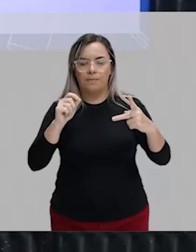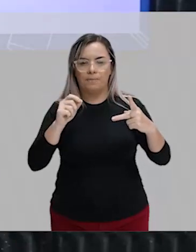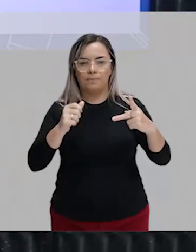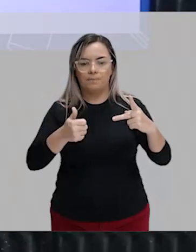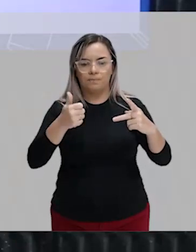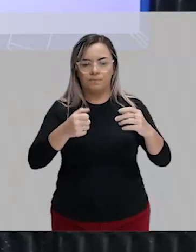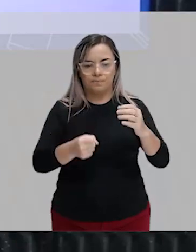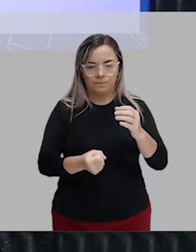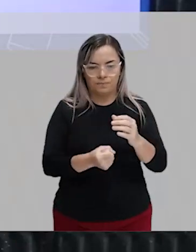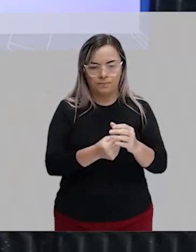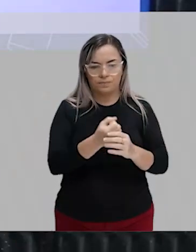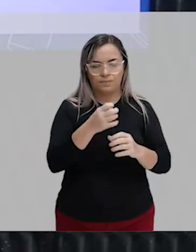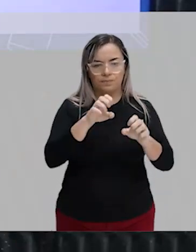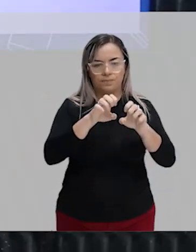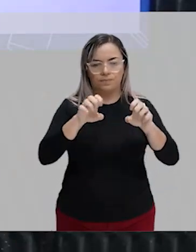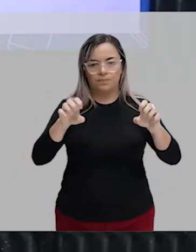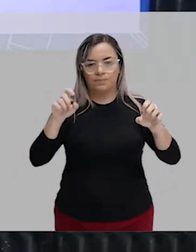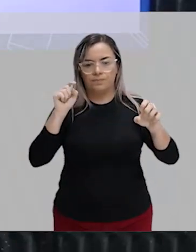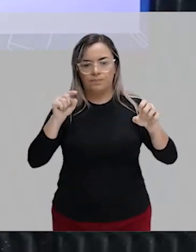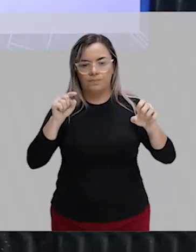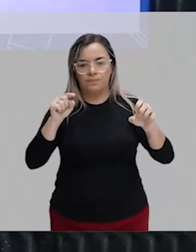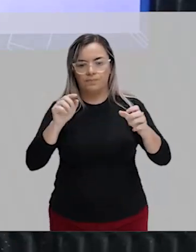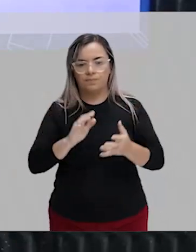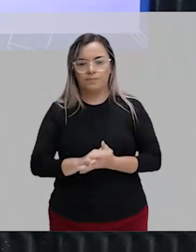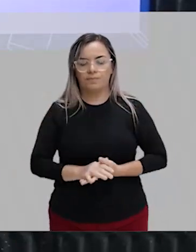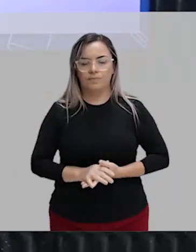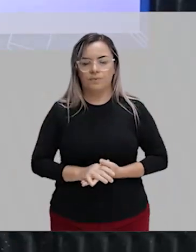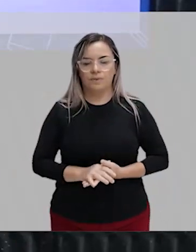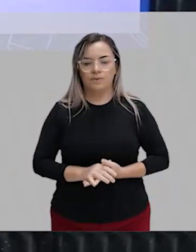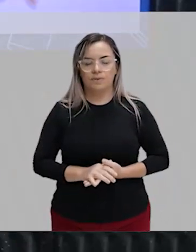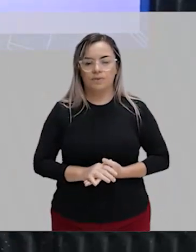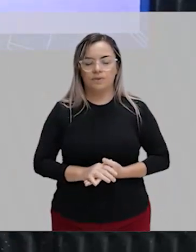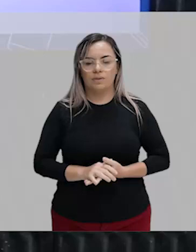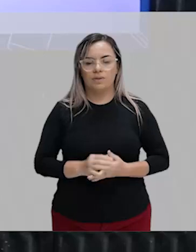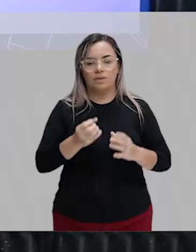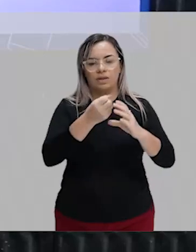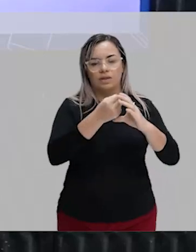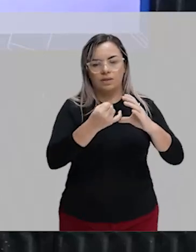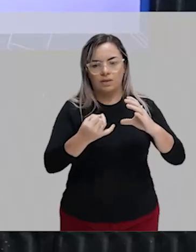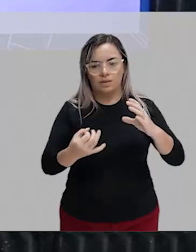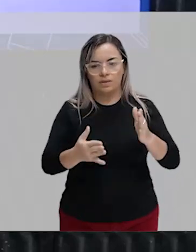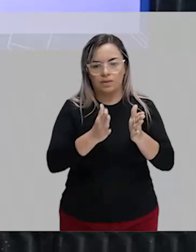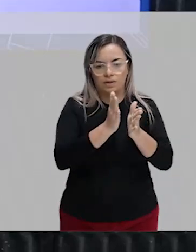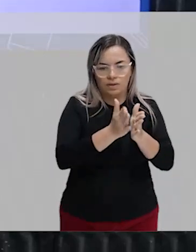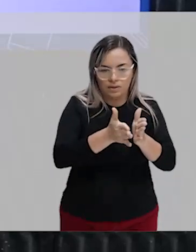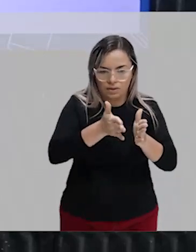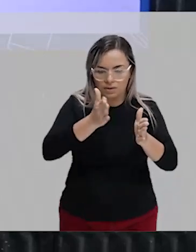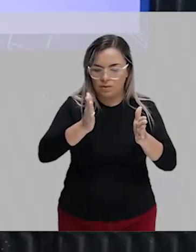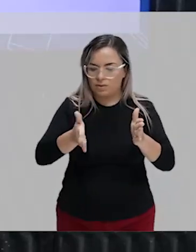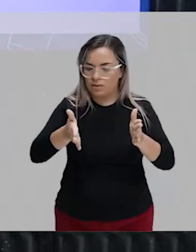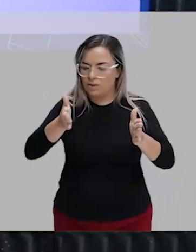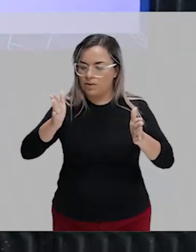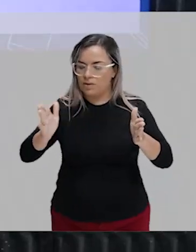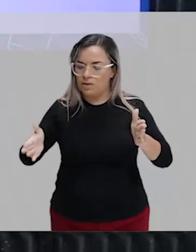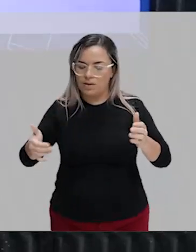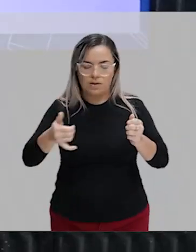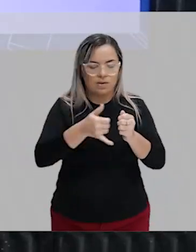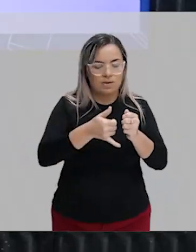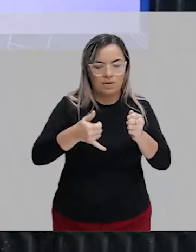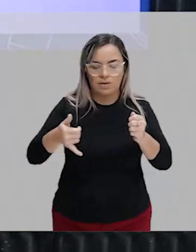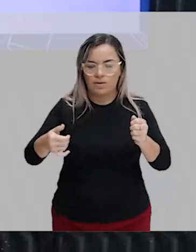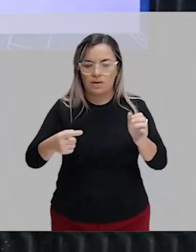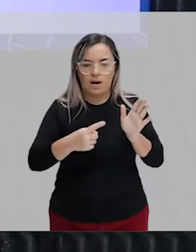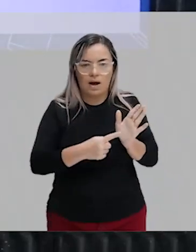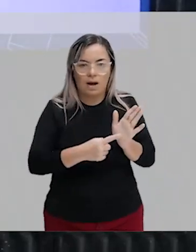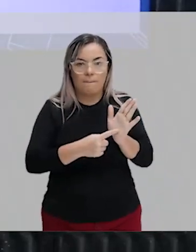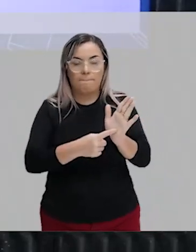primária, ó, de uma proteína consiste na sequência linear com que os aminoácidos aparecem,